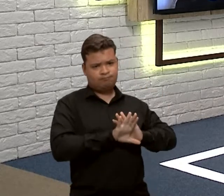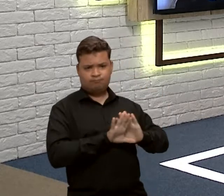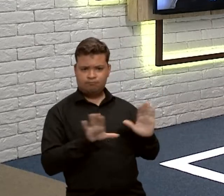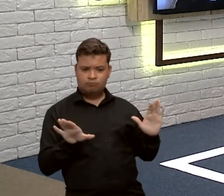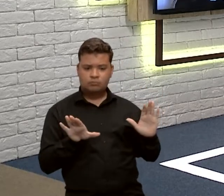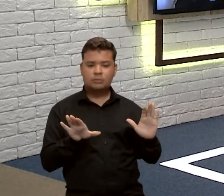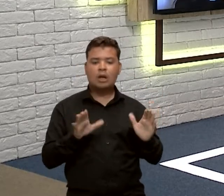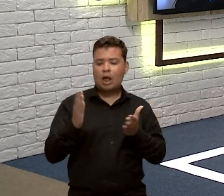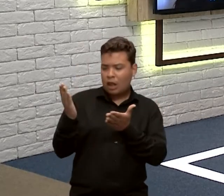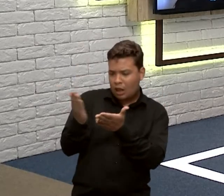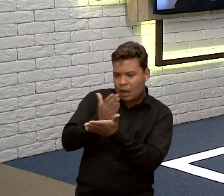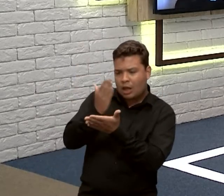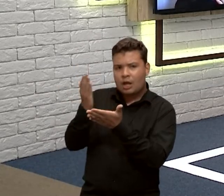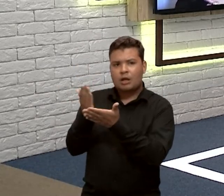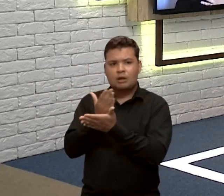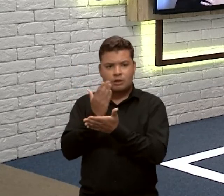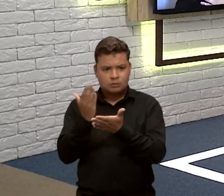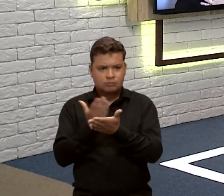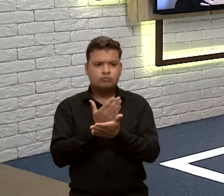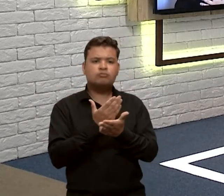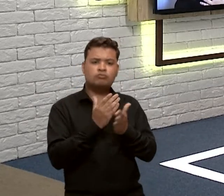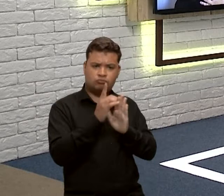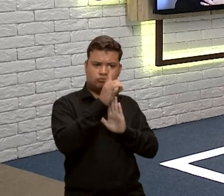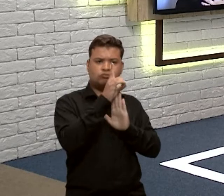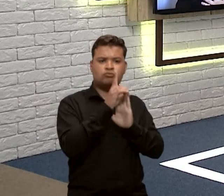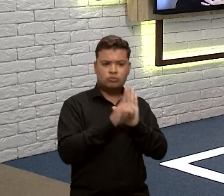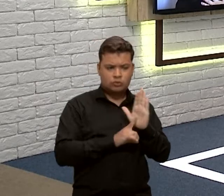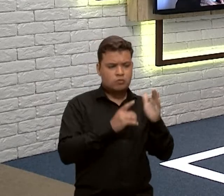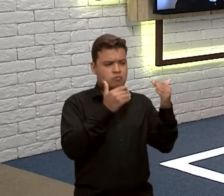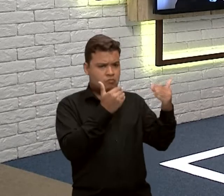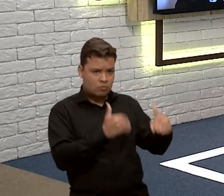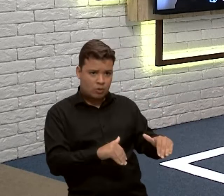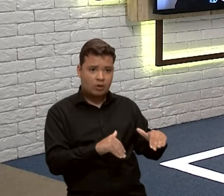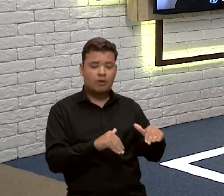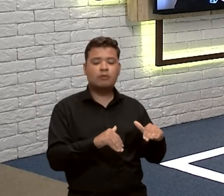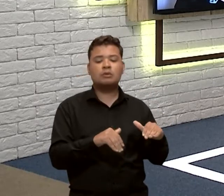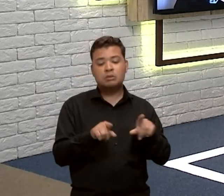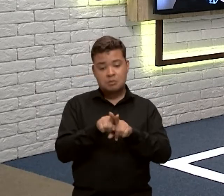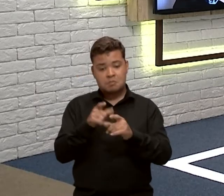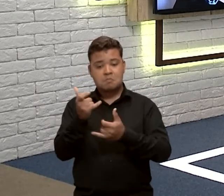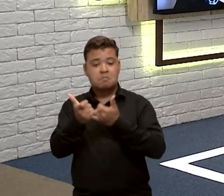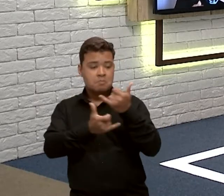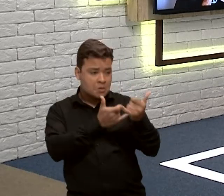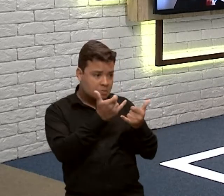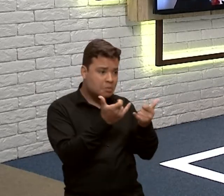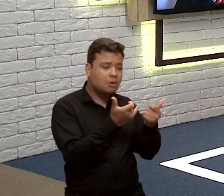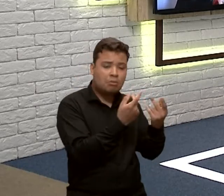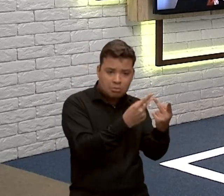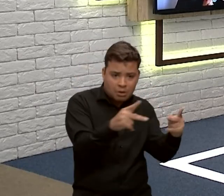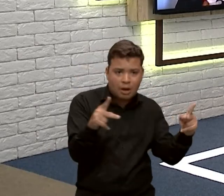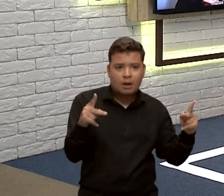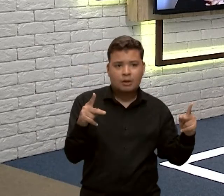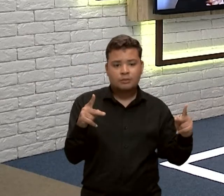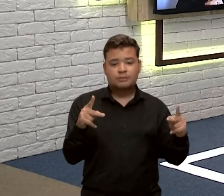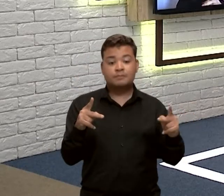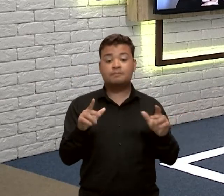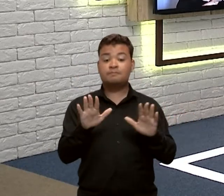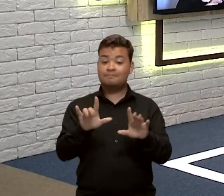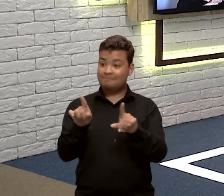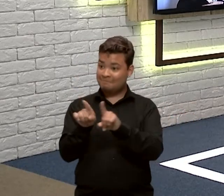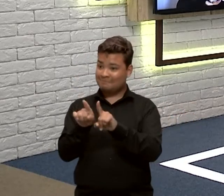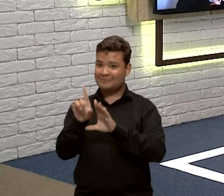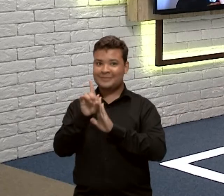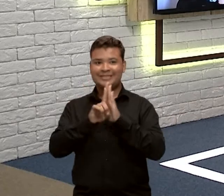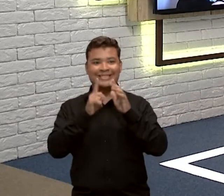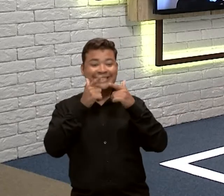a livros e a pão, direito de ter brinquedos. Mas criança também tem o direito de